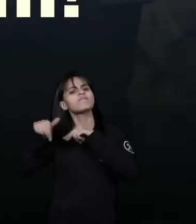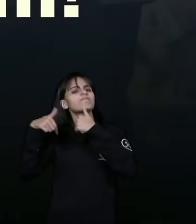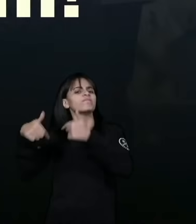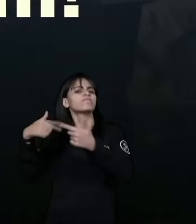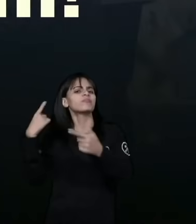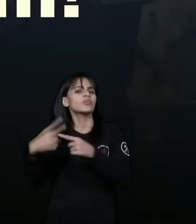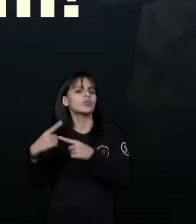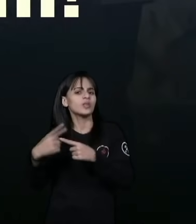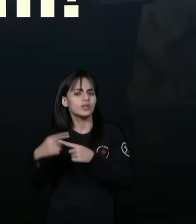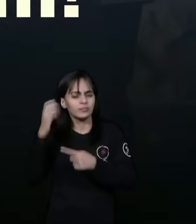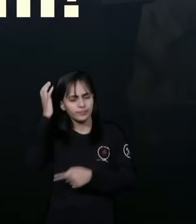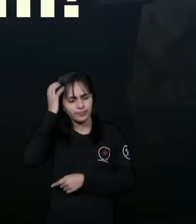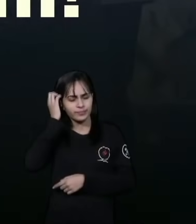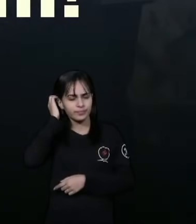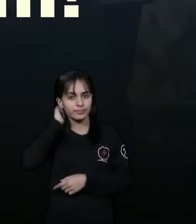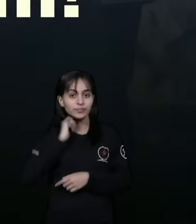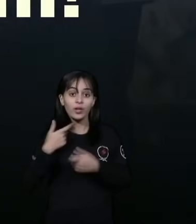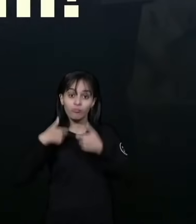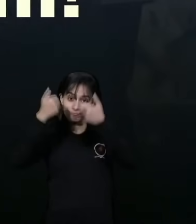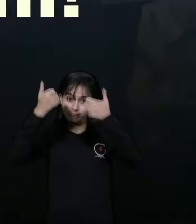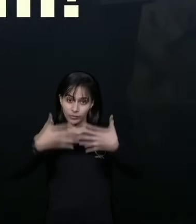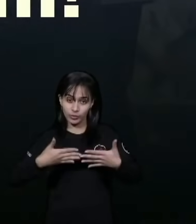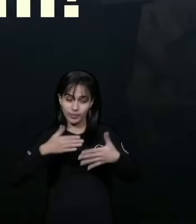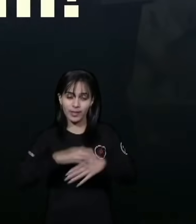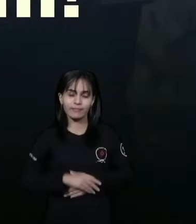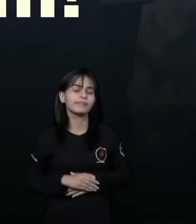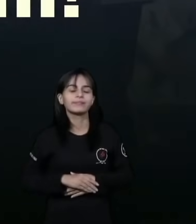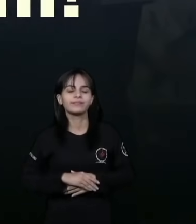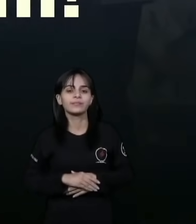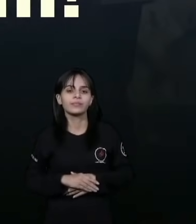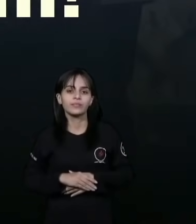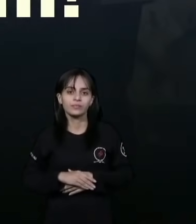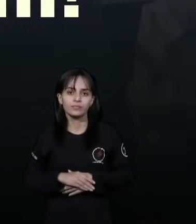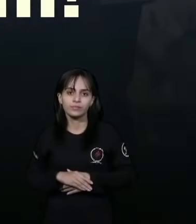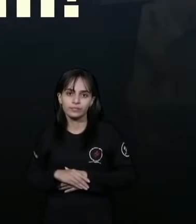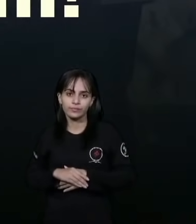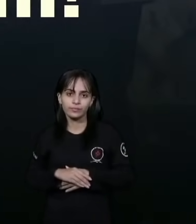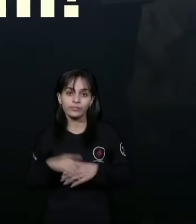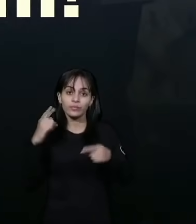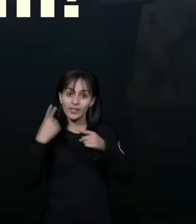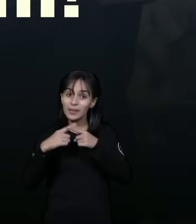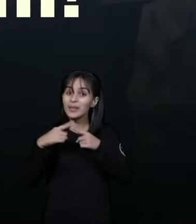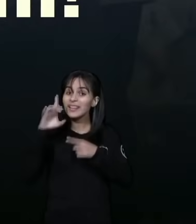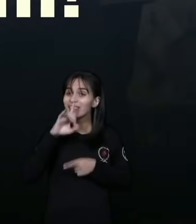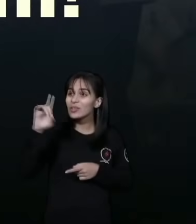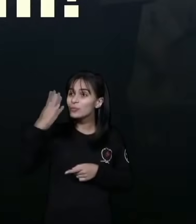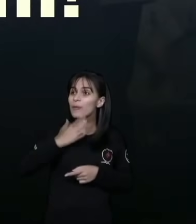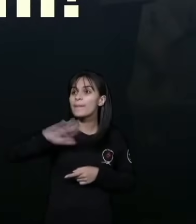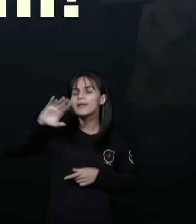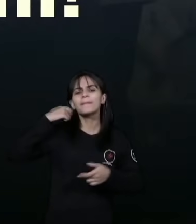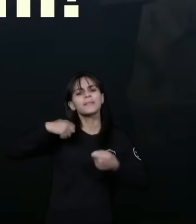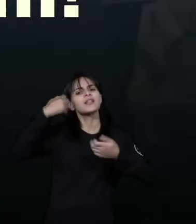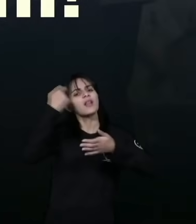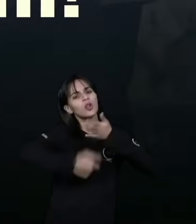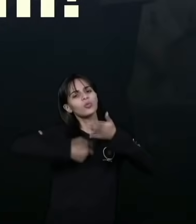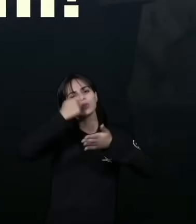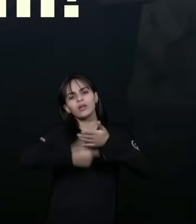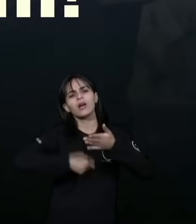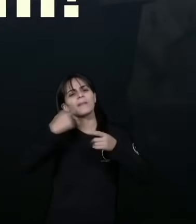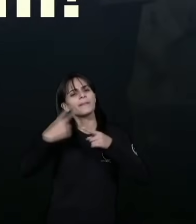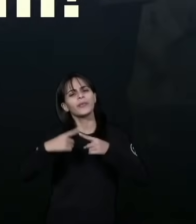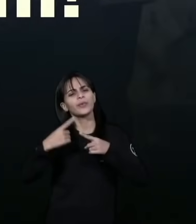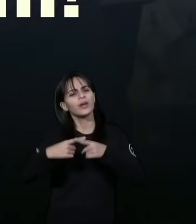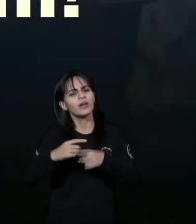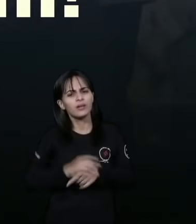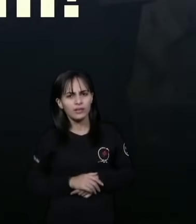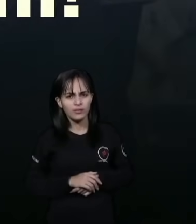assim bom então eu vou te explicar porque é perto que Deus te prometeu você vai ter que limpar